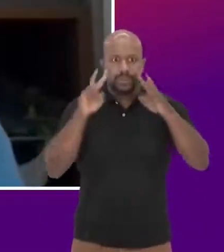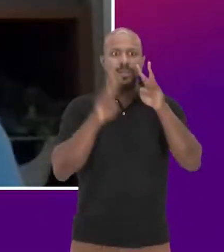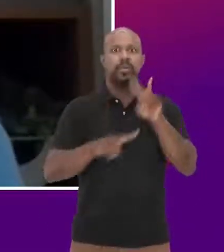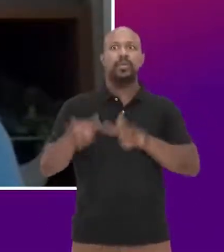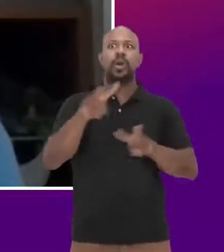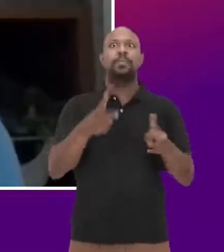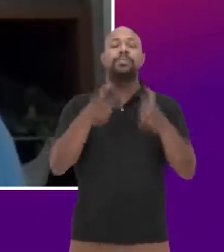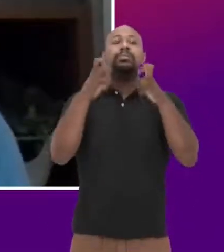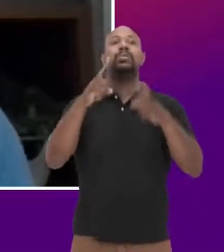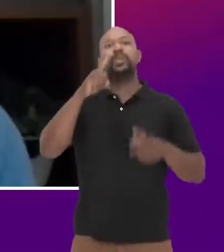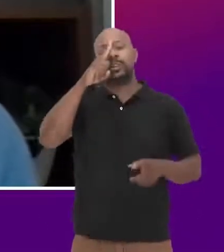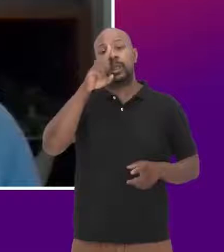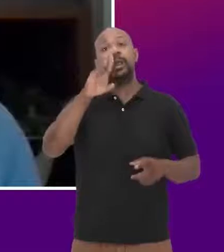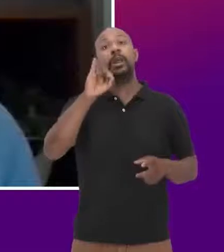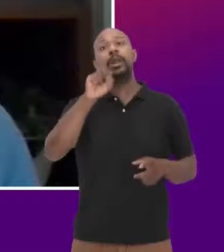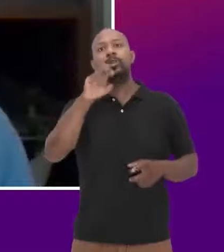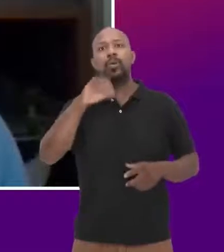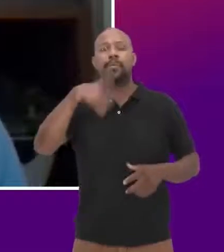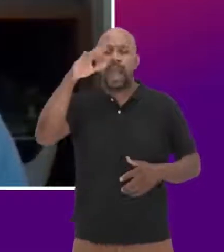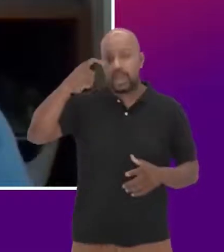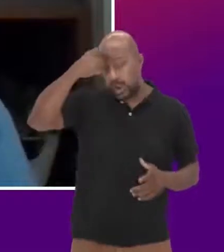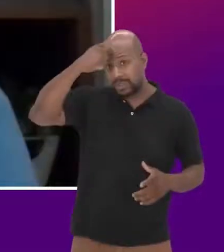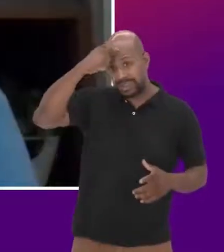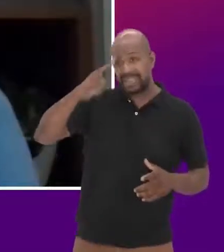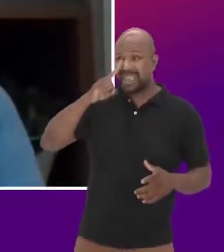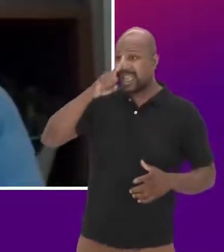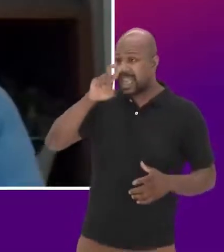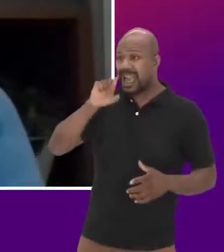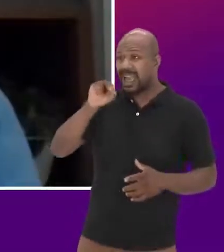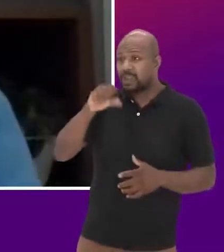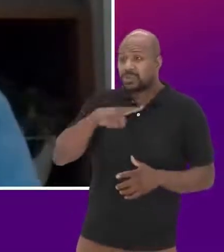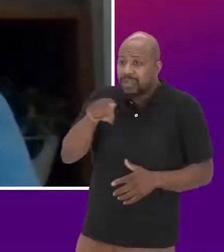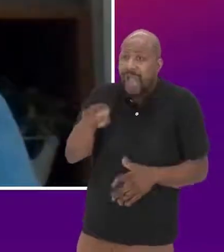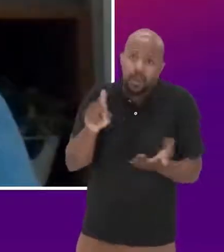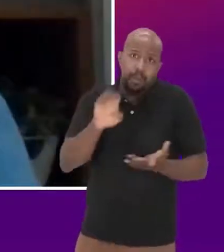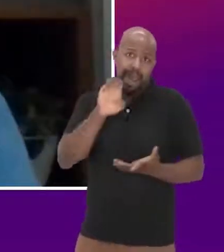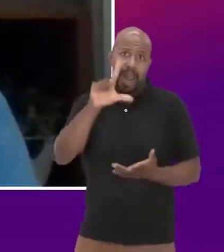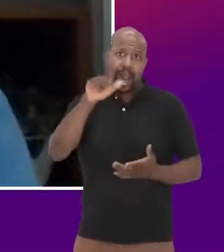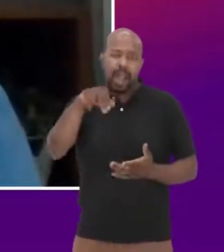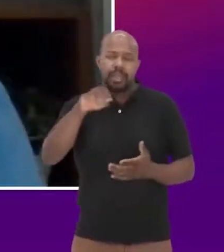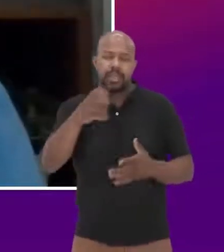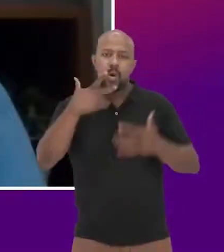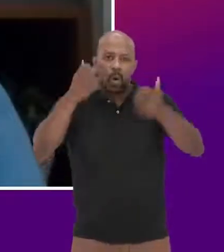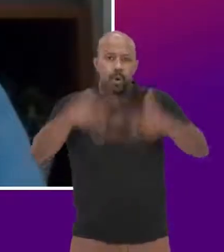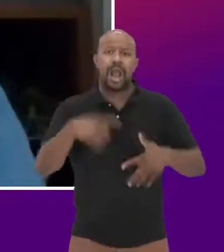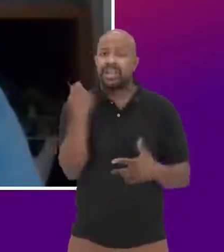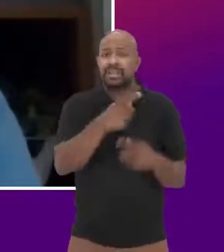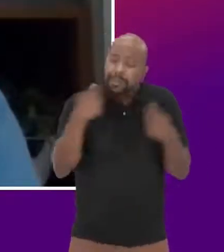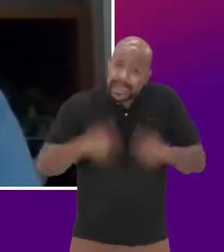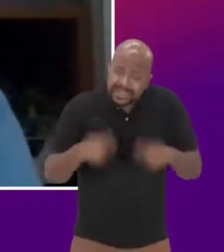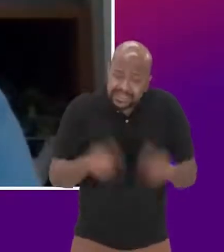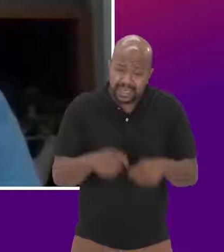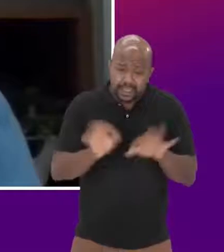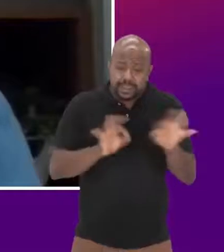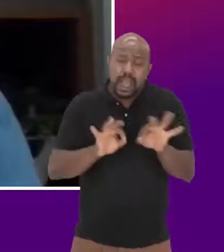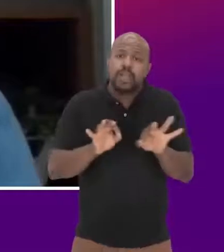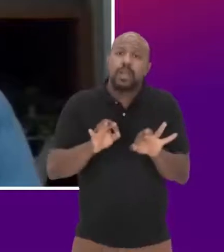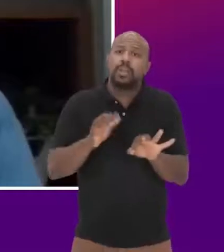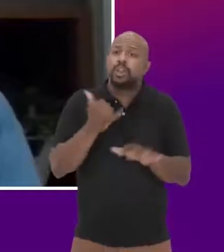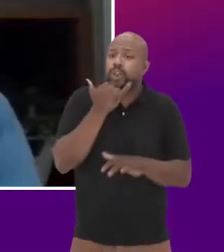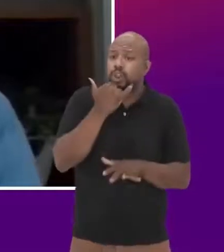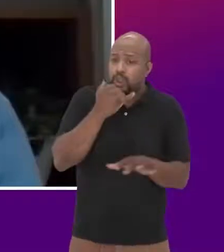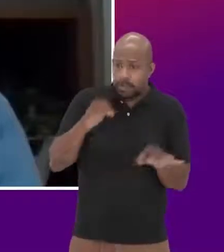de risco das pessoas. As pessoas ficaram mais conscientes de que o risco está aí, como a Elaine colocou. A gente precisa estar preparado para o